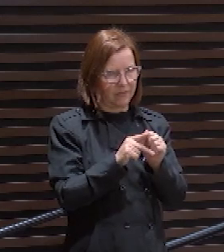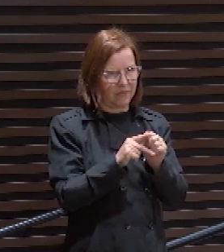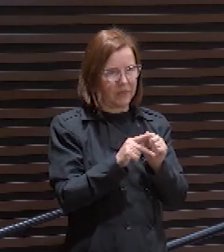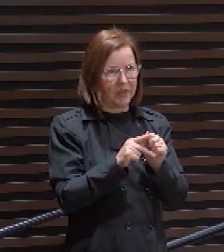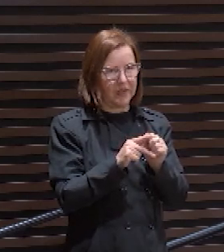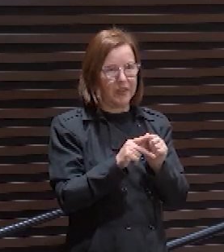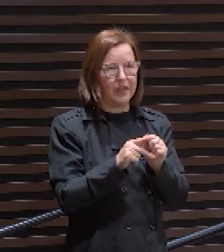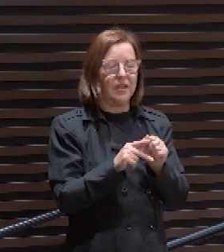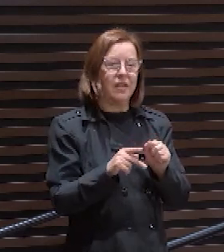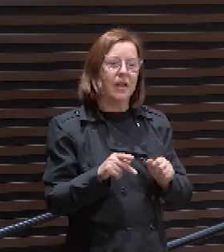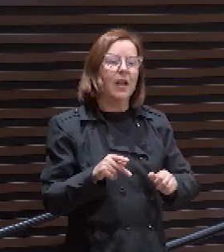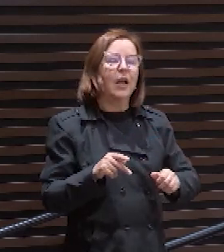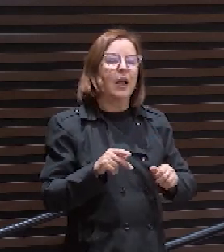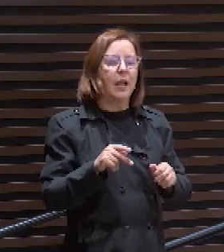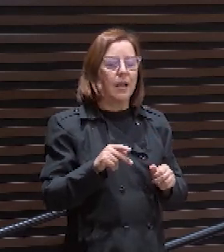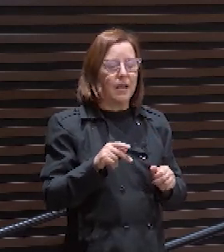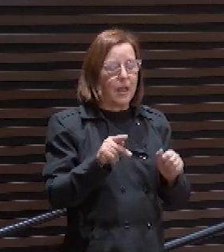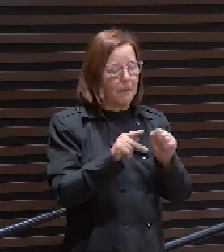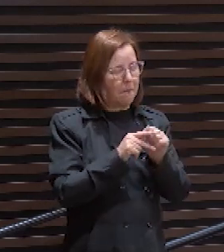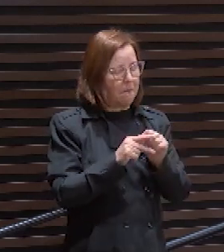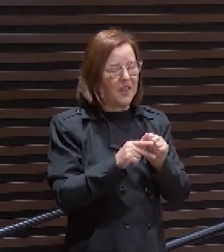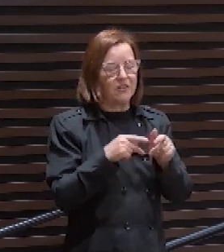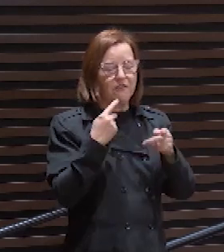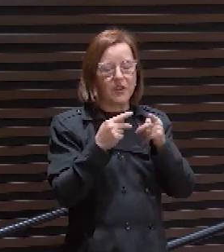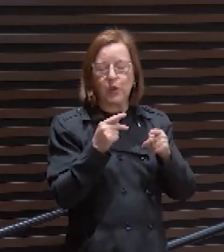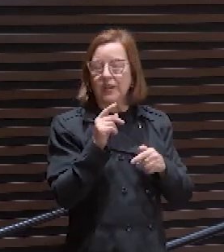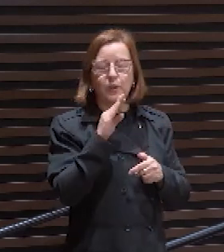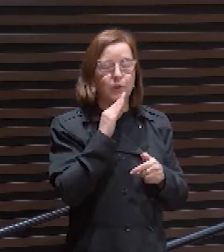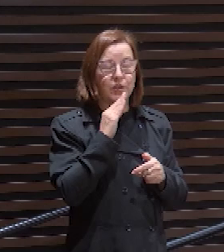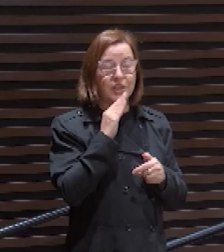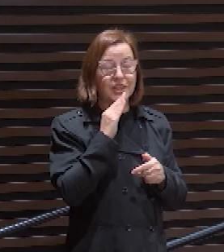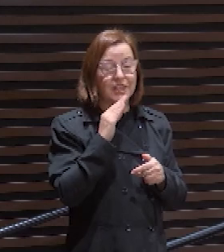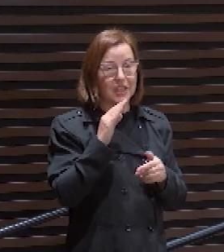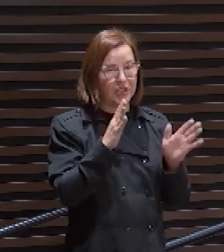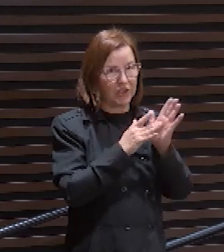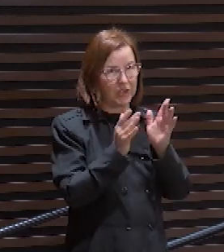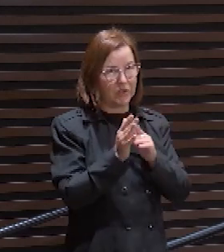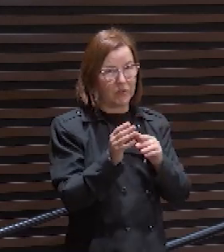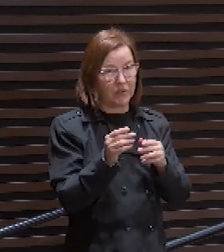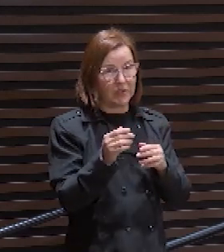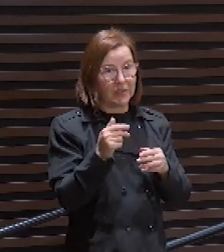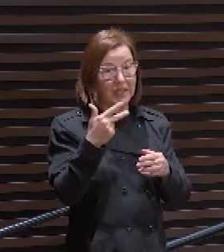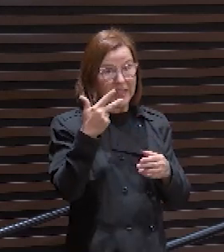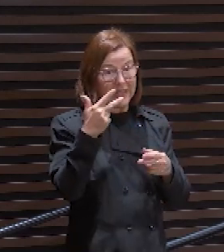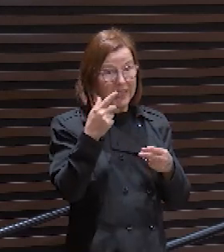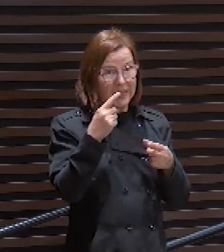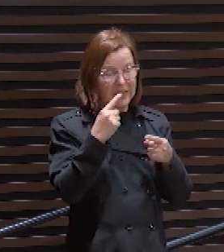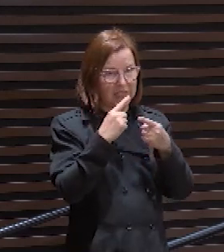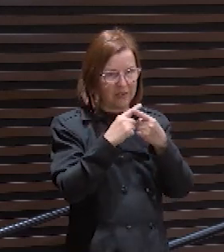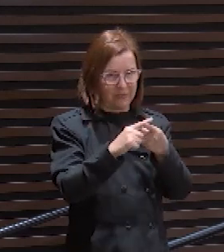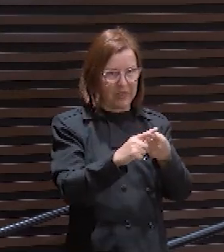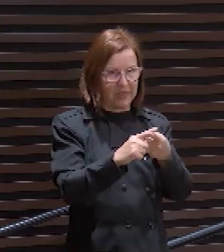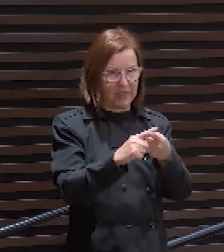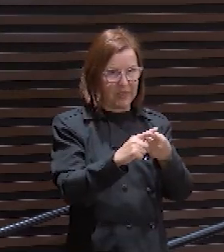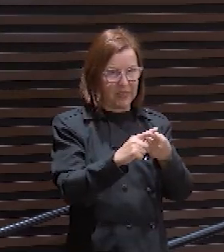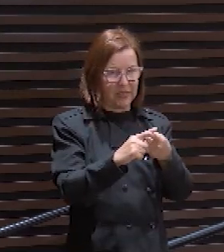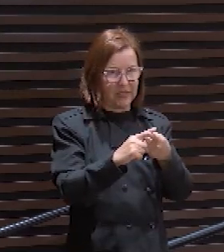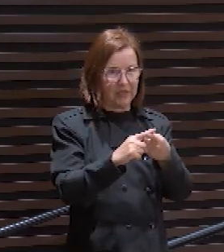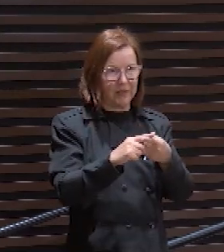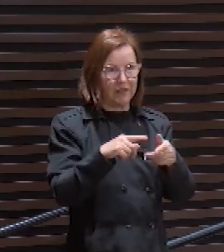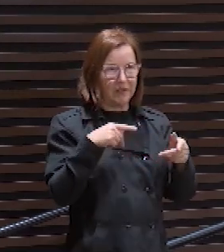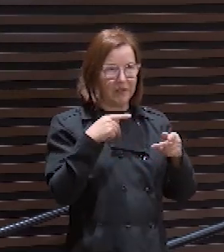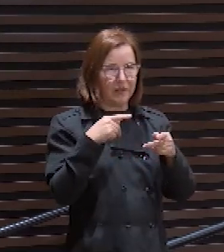a Jesus 3 vezes, mesmo dizendo que não o negaria. Ele negou ao seu